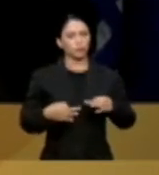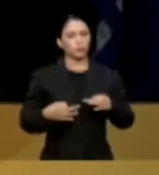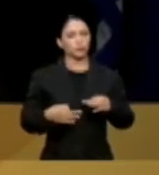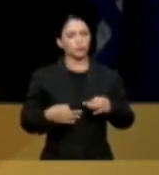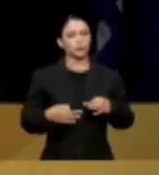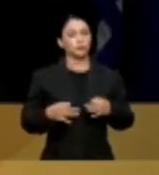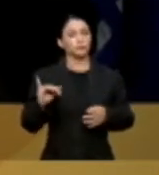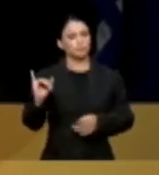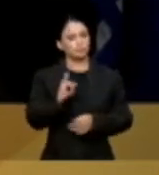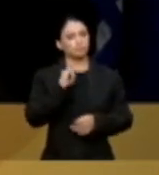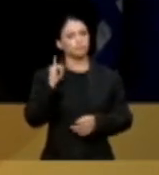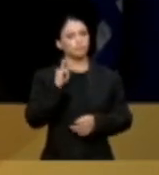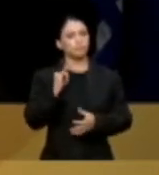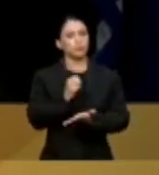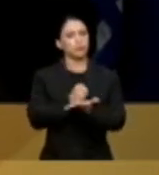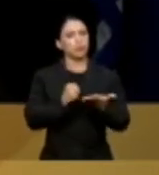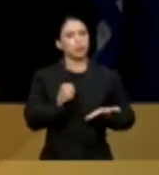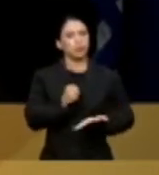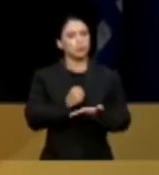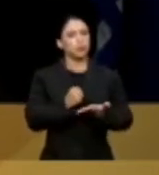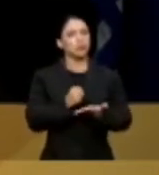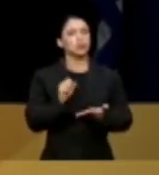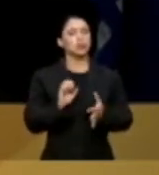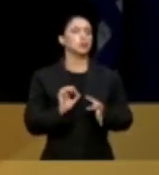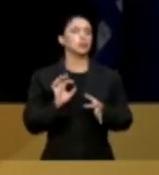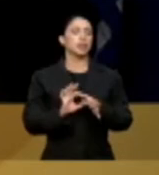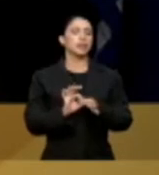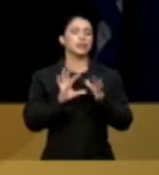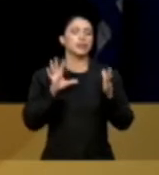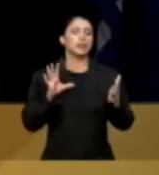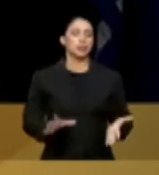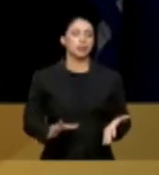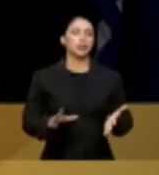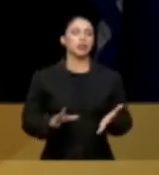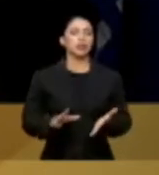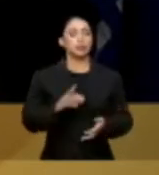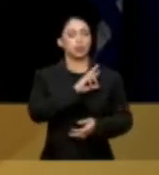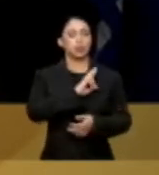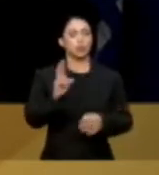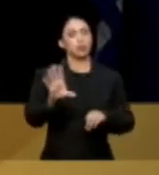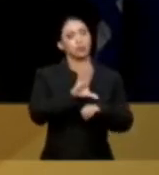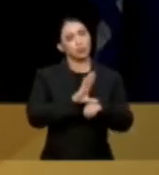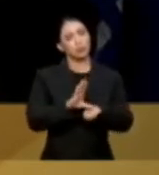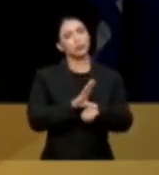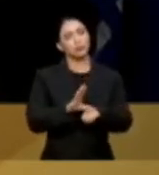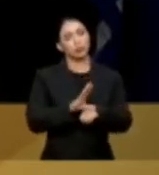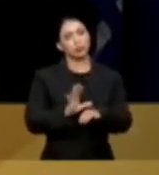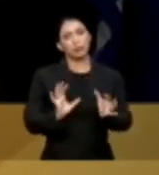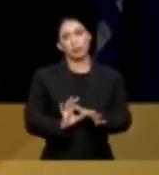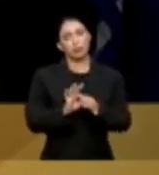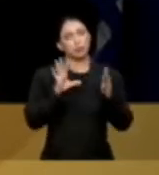à valoração dos princípios constitucionais da liberdade de crença religiosa, da laicidade do